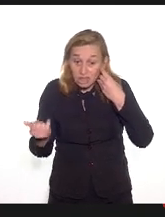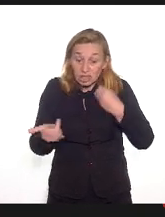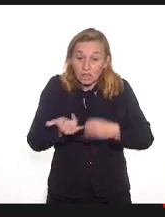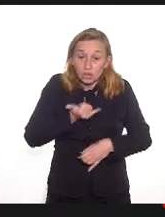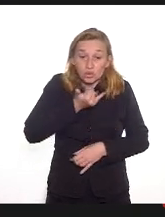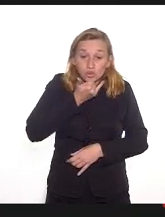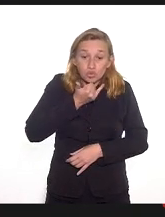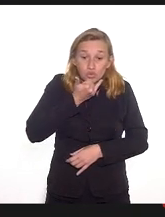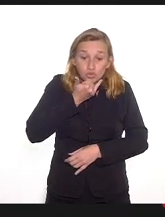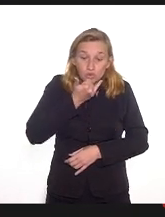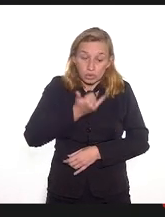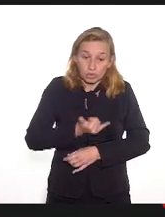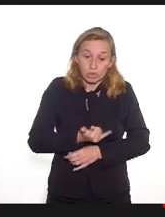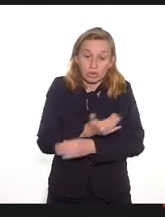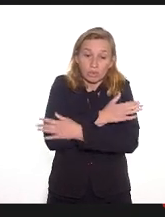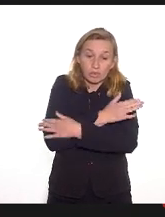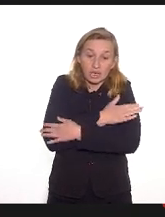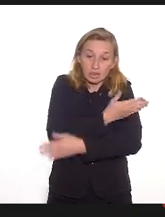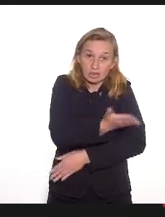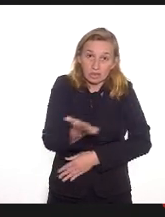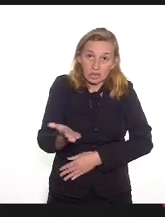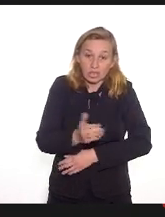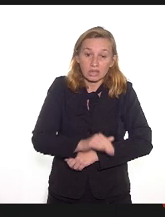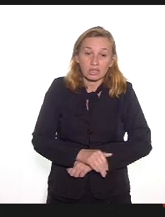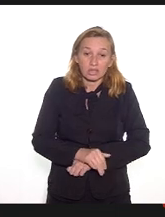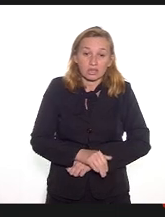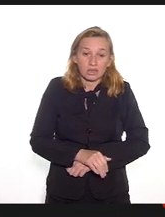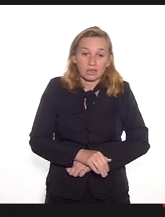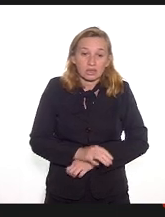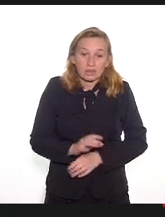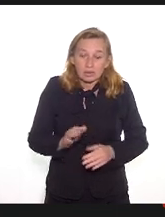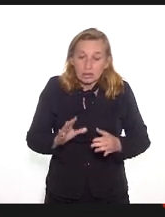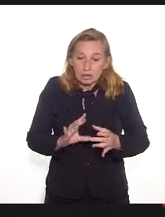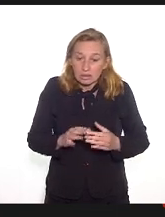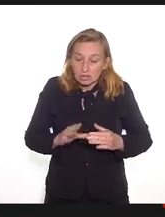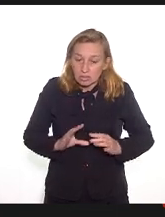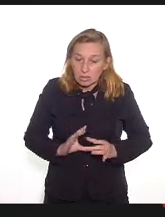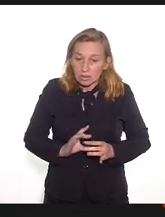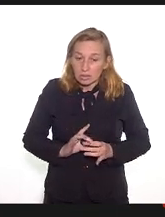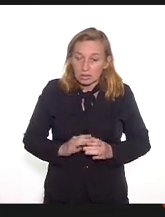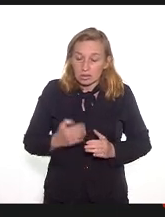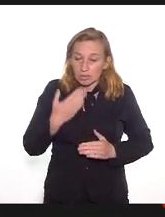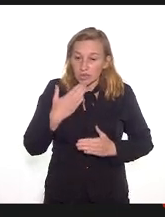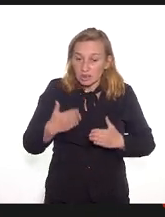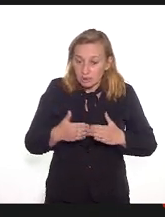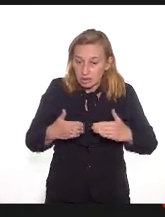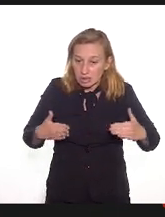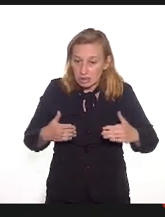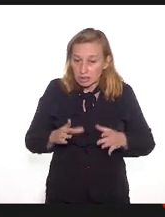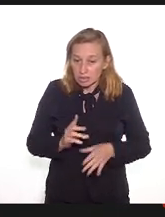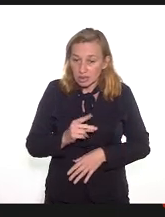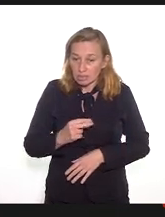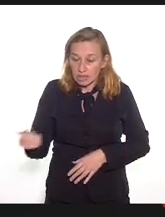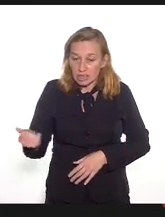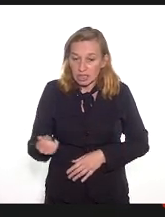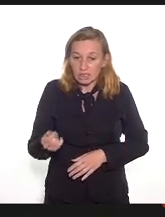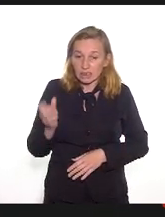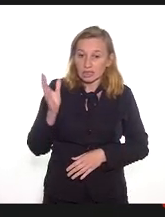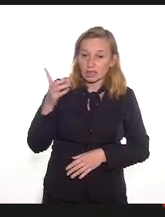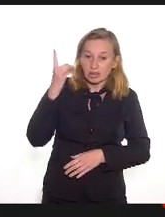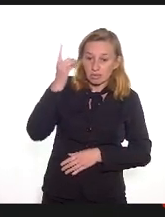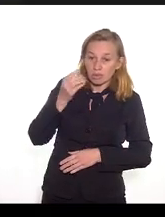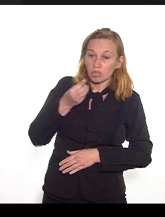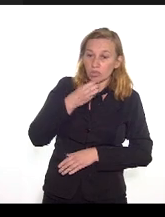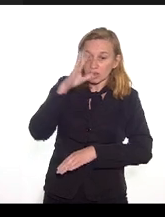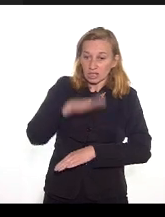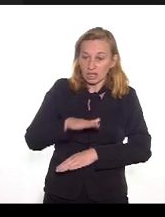eu peço, então, um abraço a todos e peço licença para deputada para me retirar. Um abraço a todos aí e uma boa tarde.